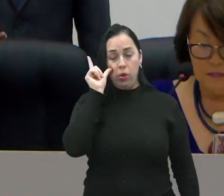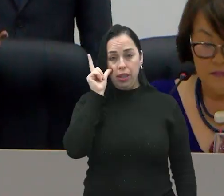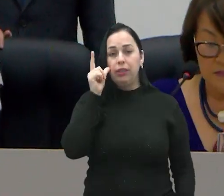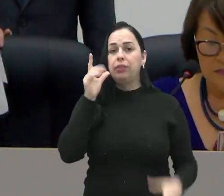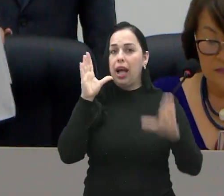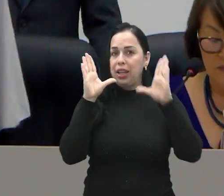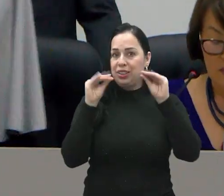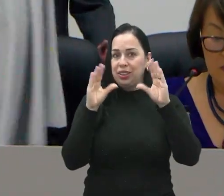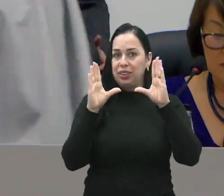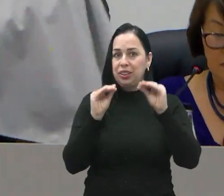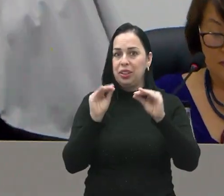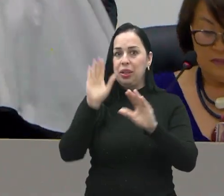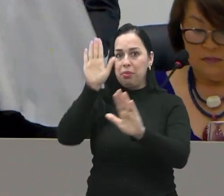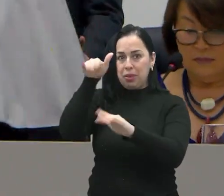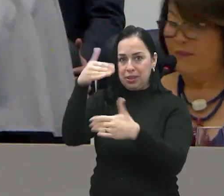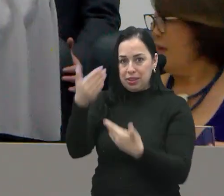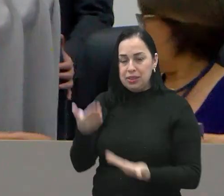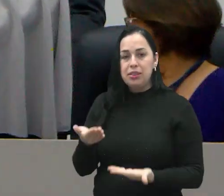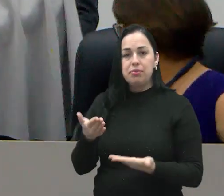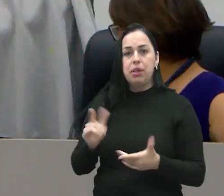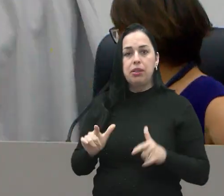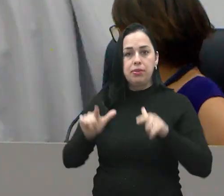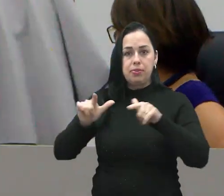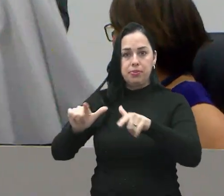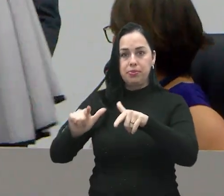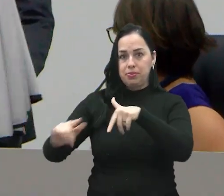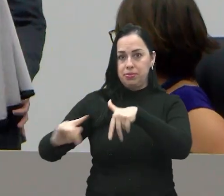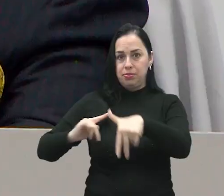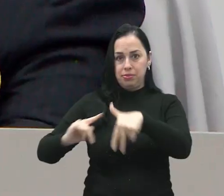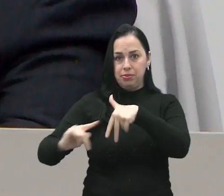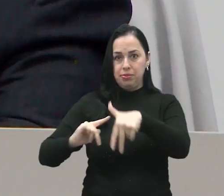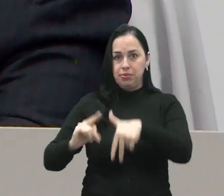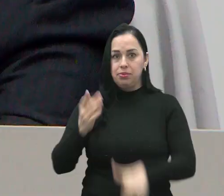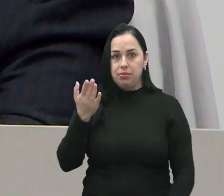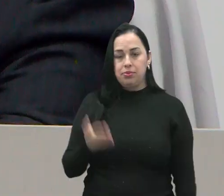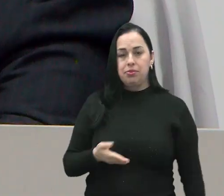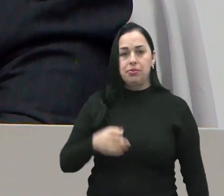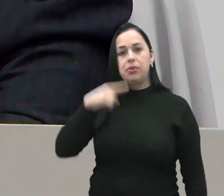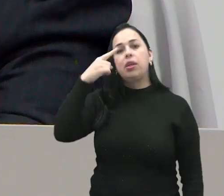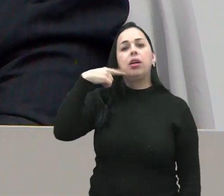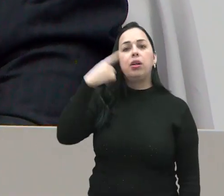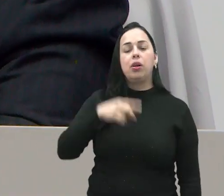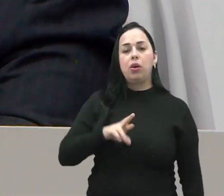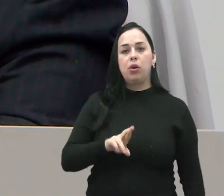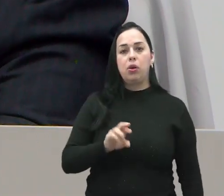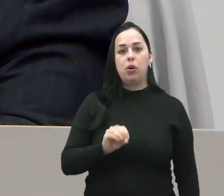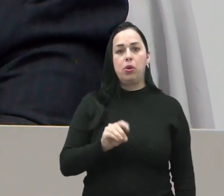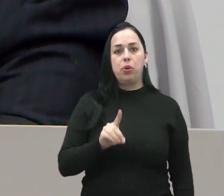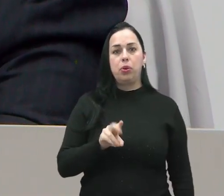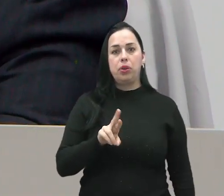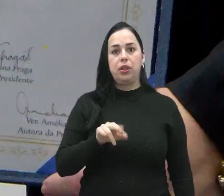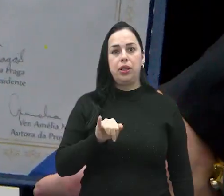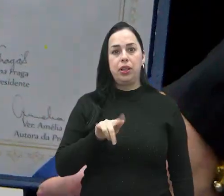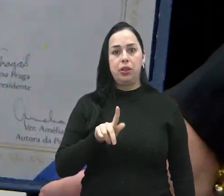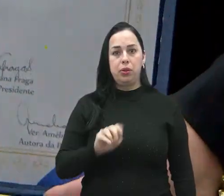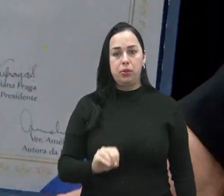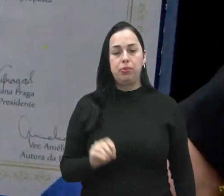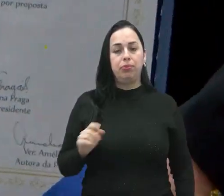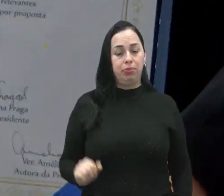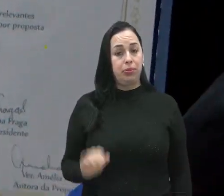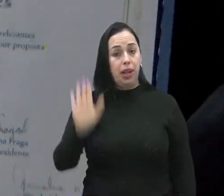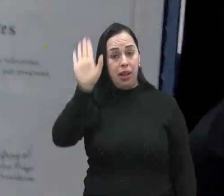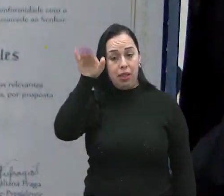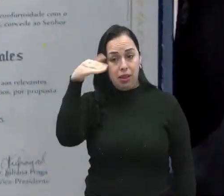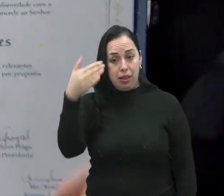segunda-feira para prestigiar a entrega do título de cidadão joseense ao advogado Rodrigo Cabreira Gonzalez. A honraria